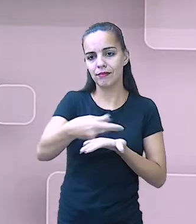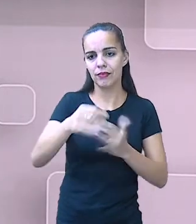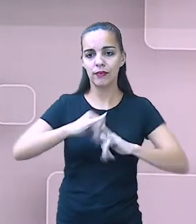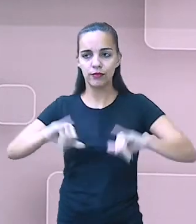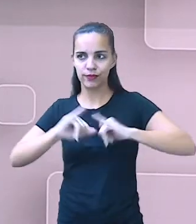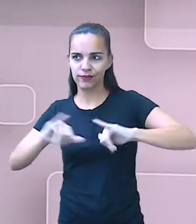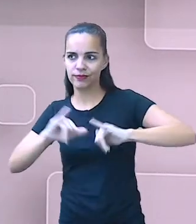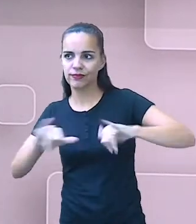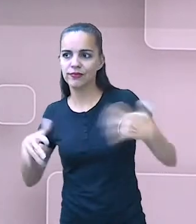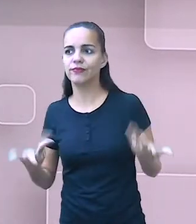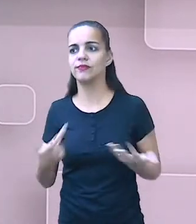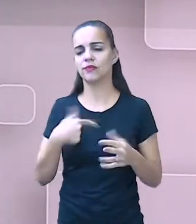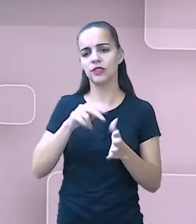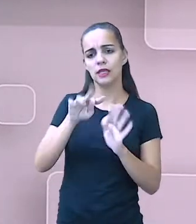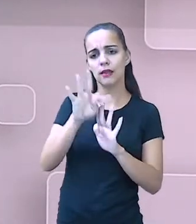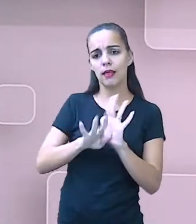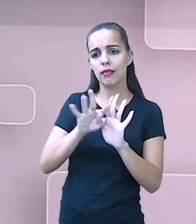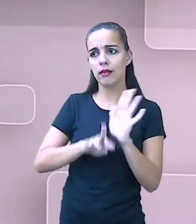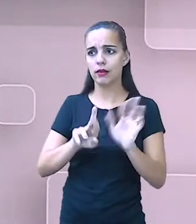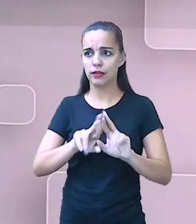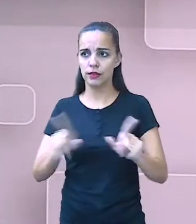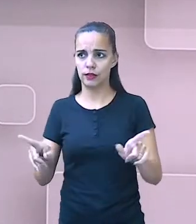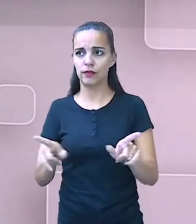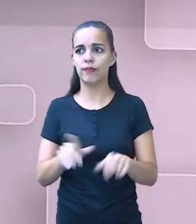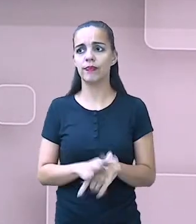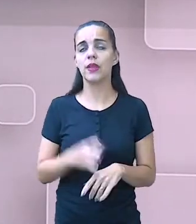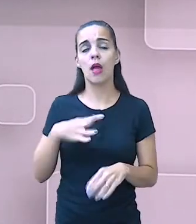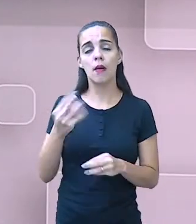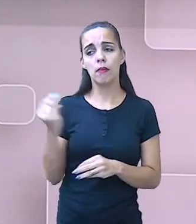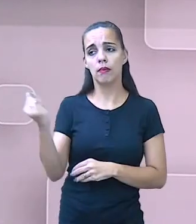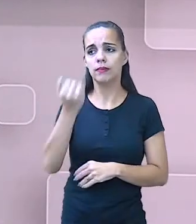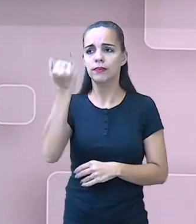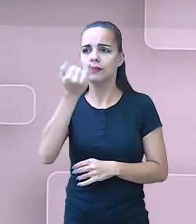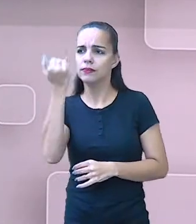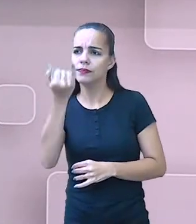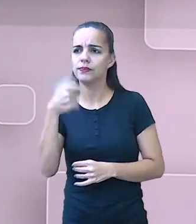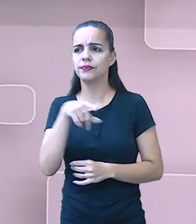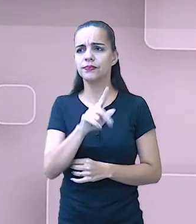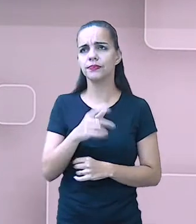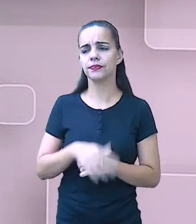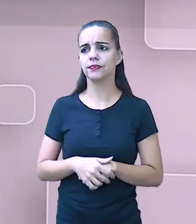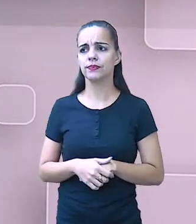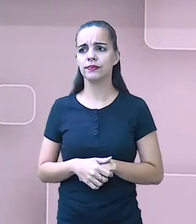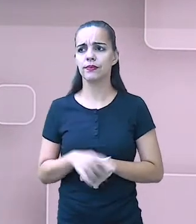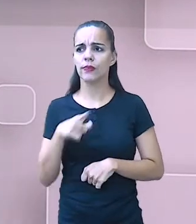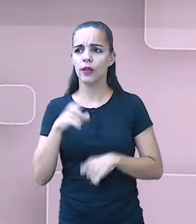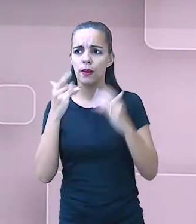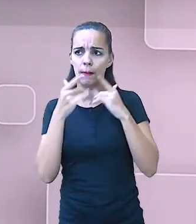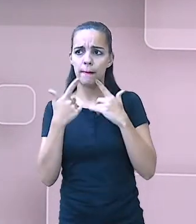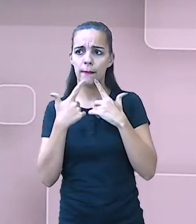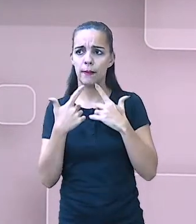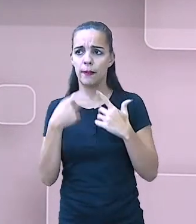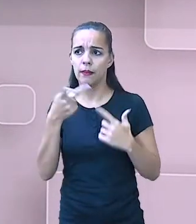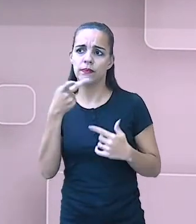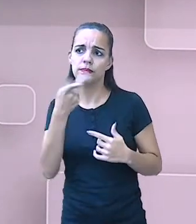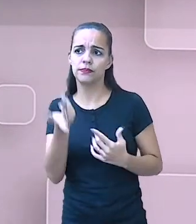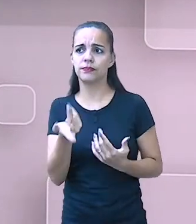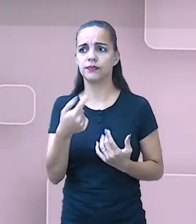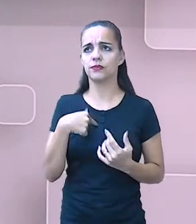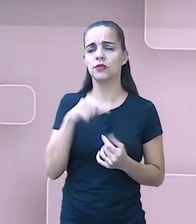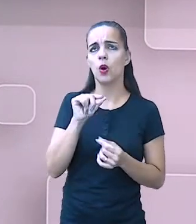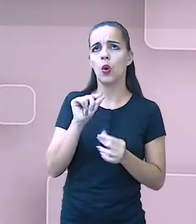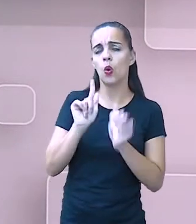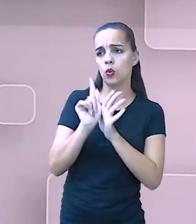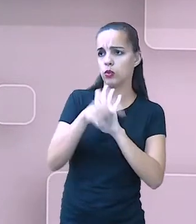gêneros textuais são diferentes. É importante também dizer para vocês que podem surgir novos tipos de